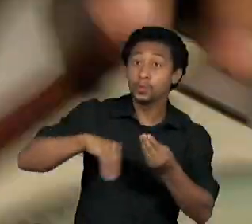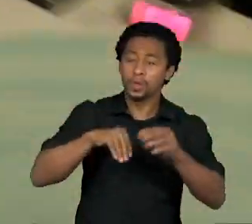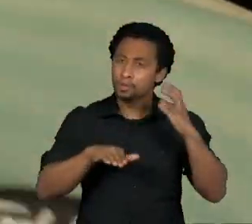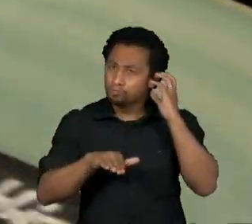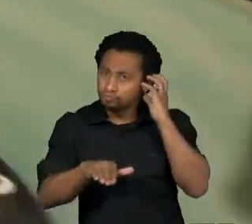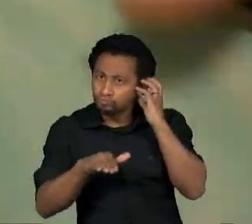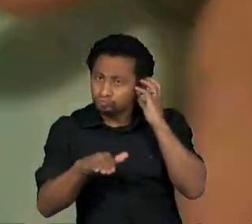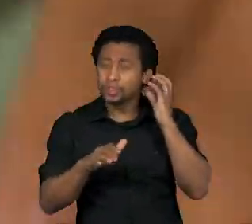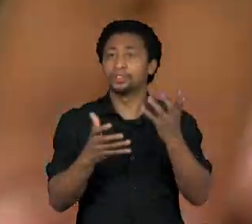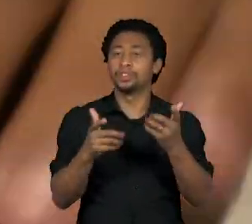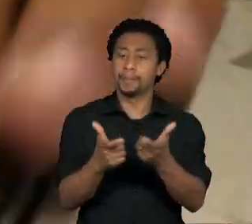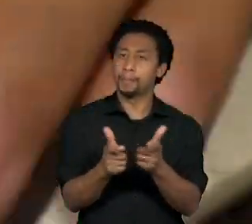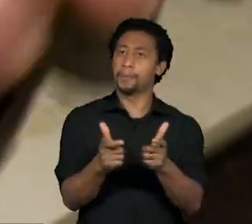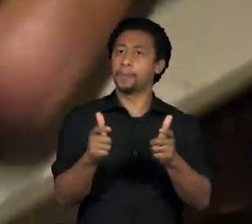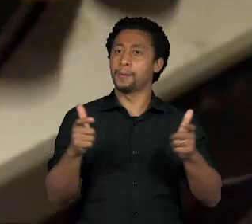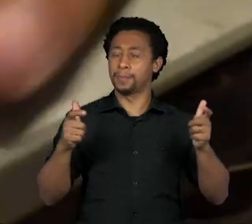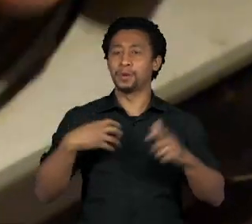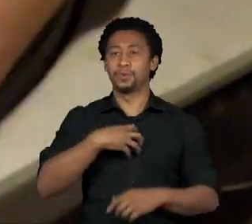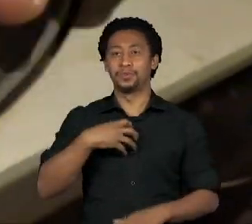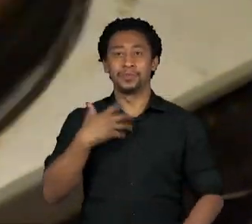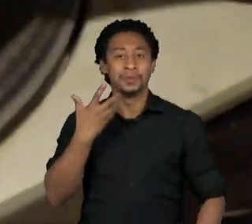brasileira.